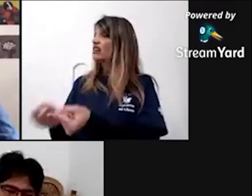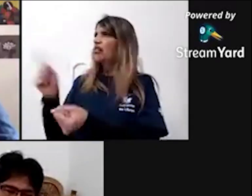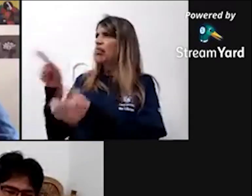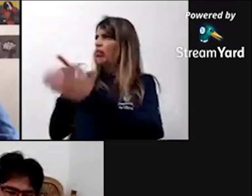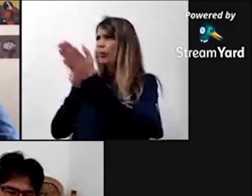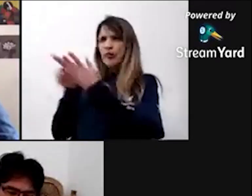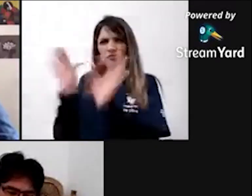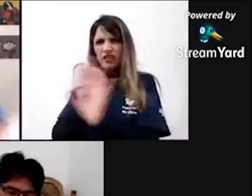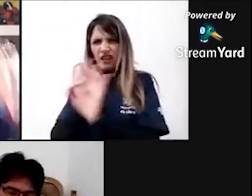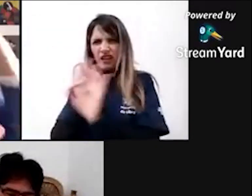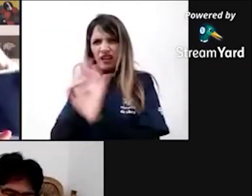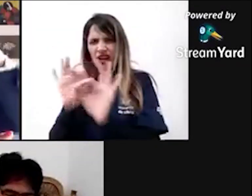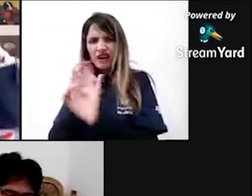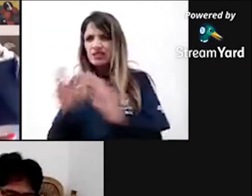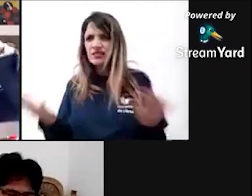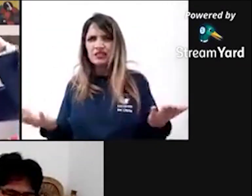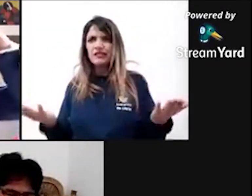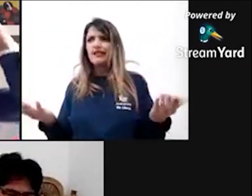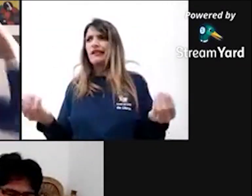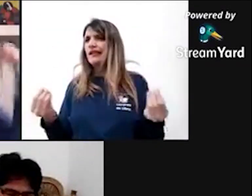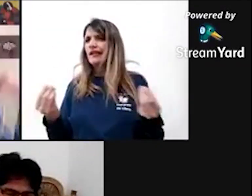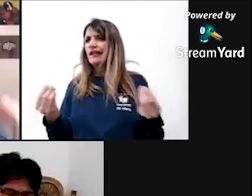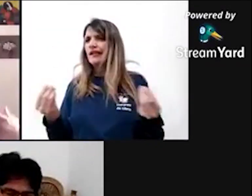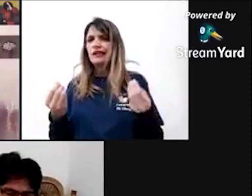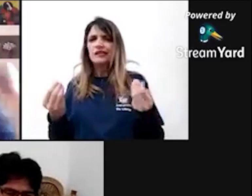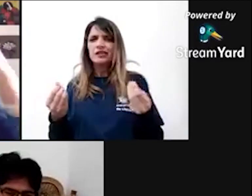ato, digamos, de